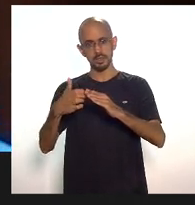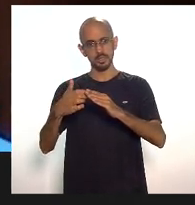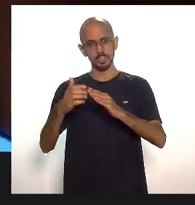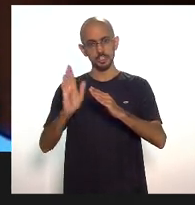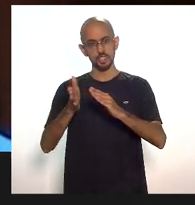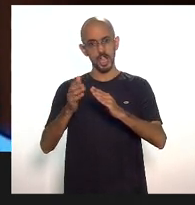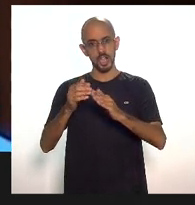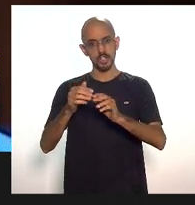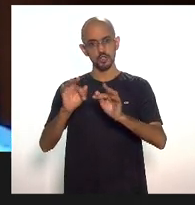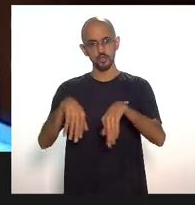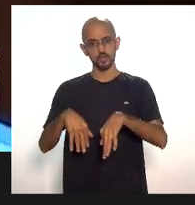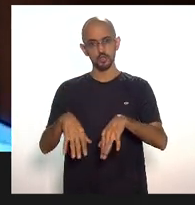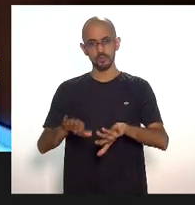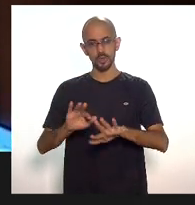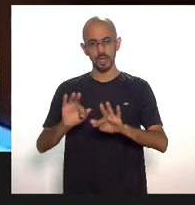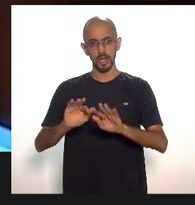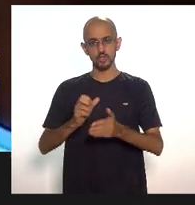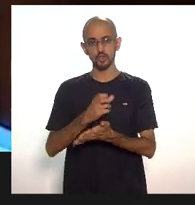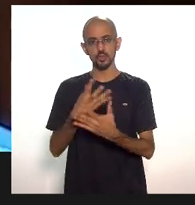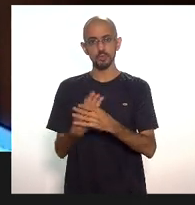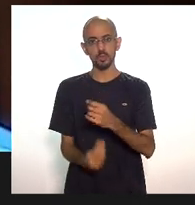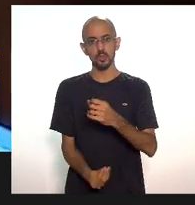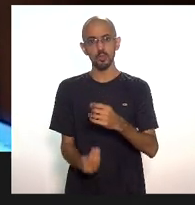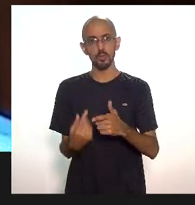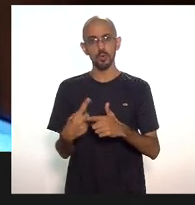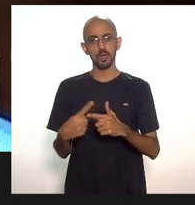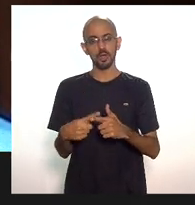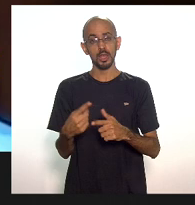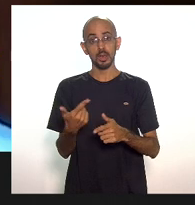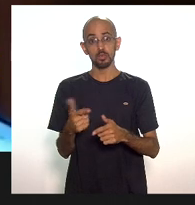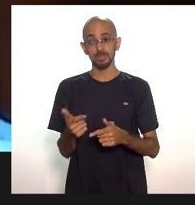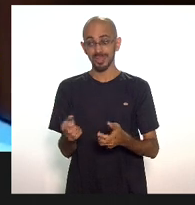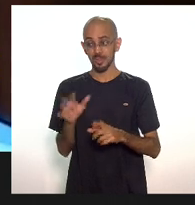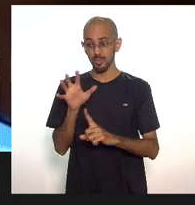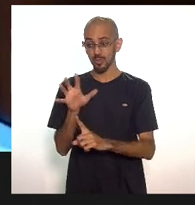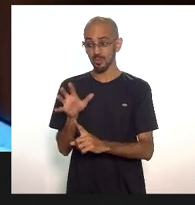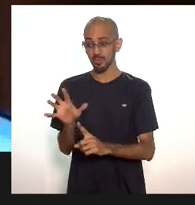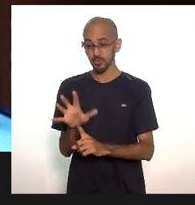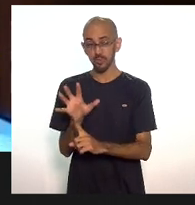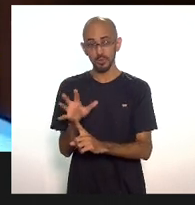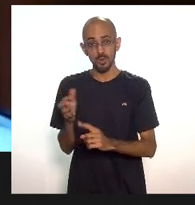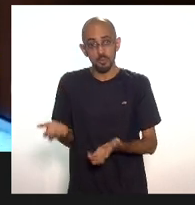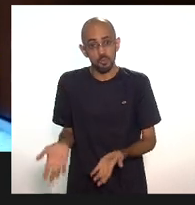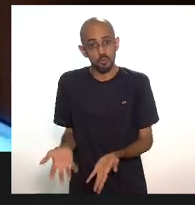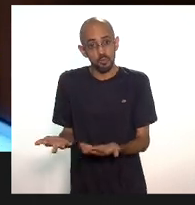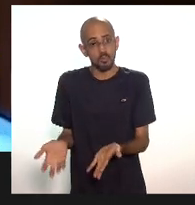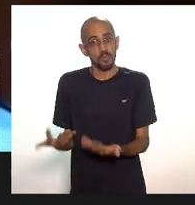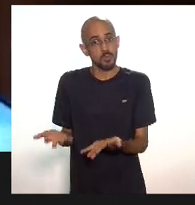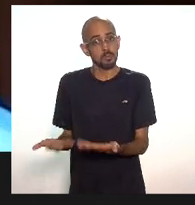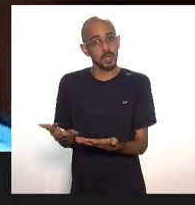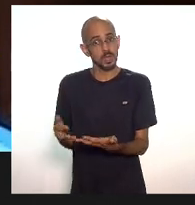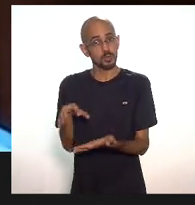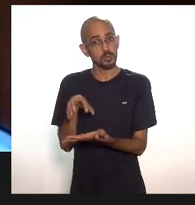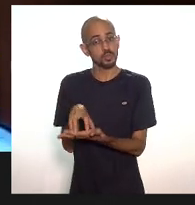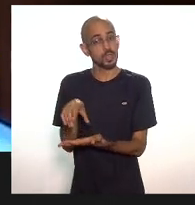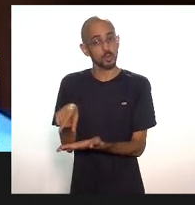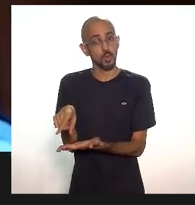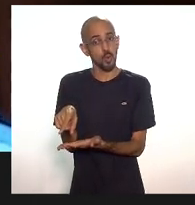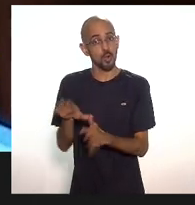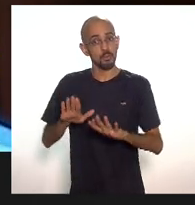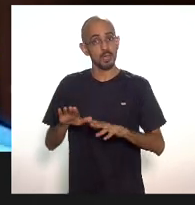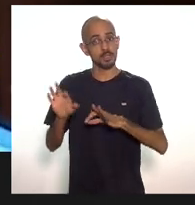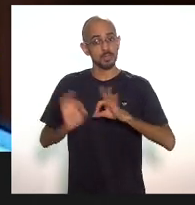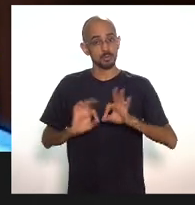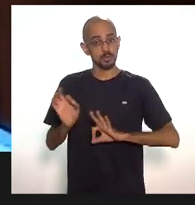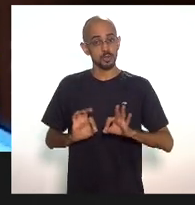muito tempo não há uma política de fomento ao setor da cabotagem no Brasil. Então, eu não considero que esse projeto, por si só, seja